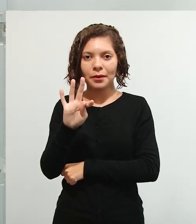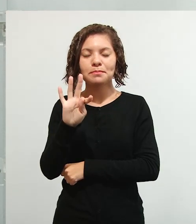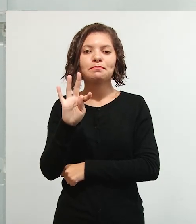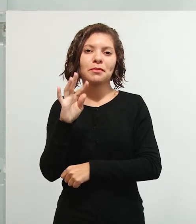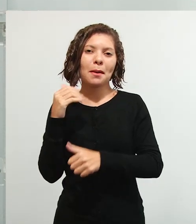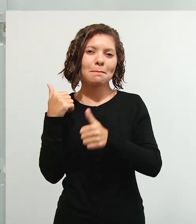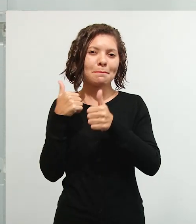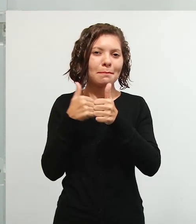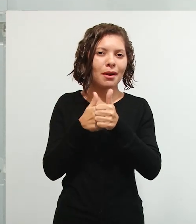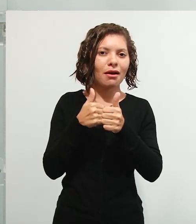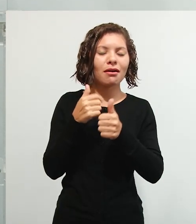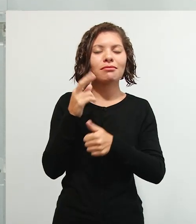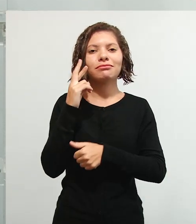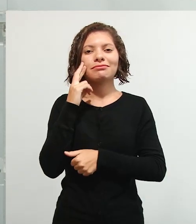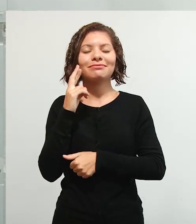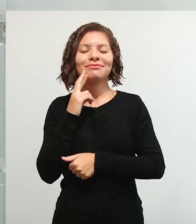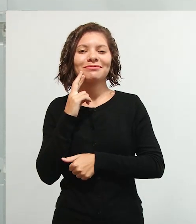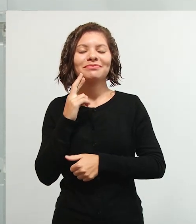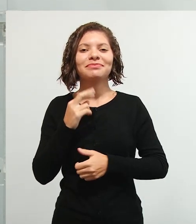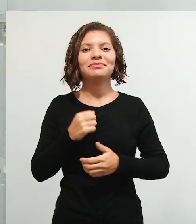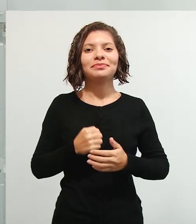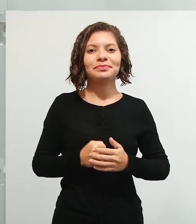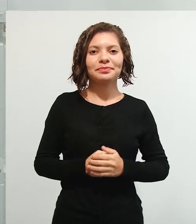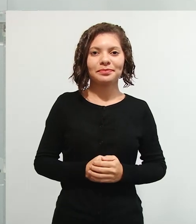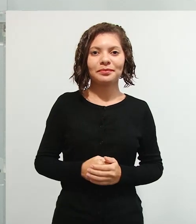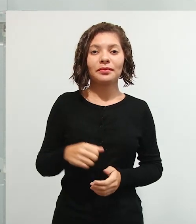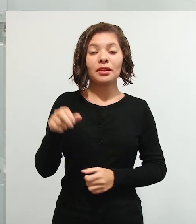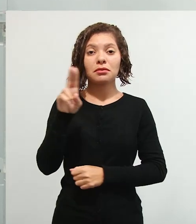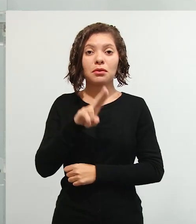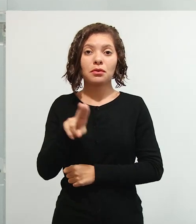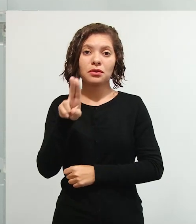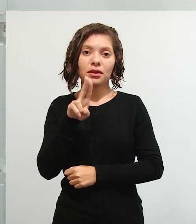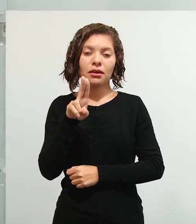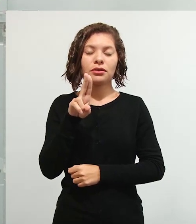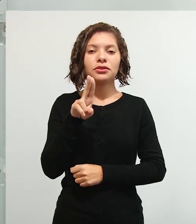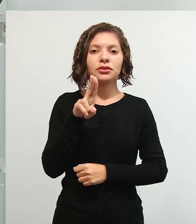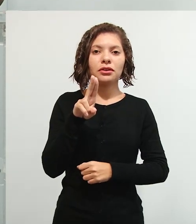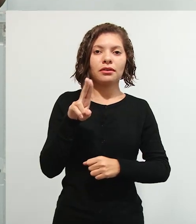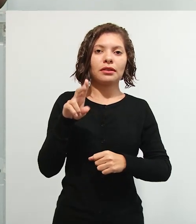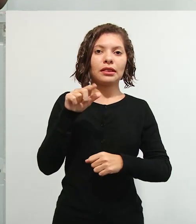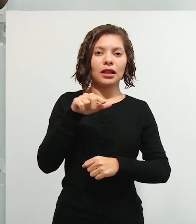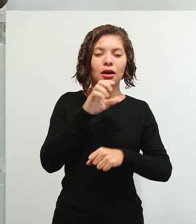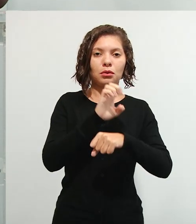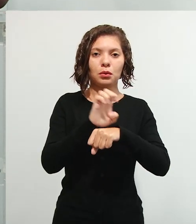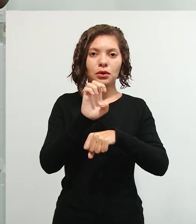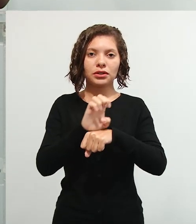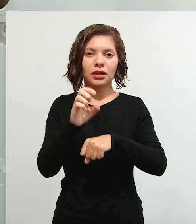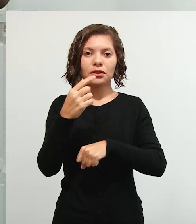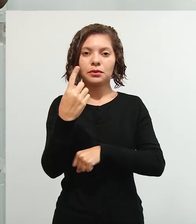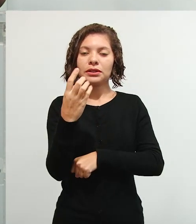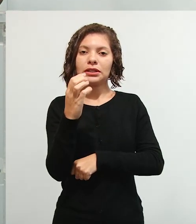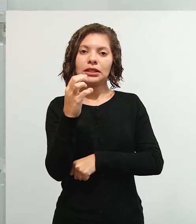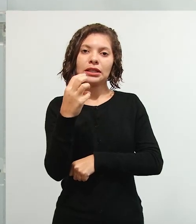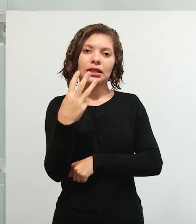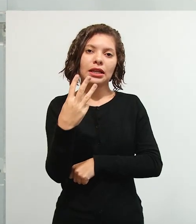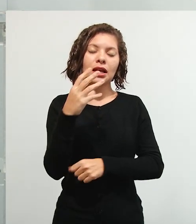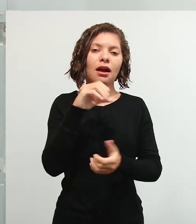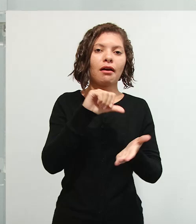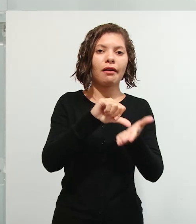estado vizinho aqui, a Rondônia, e essa universidade está distribuída no estado em 13